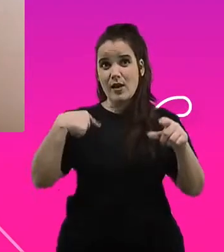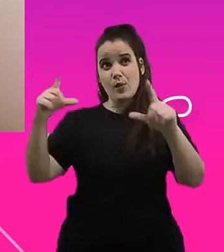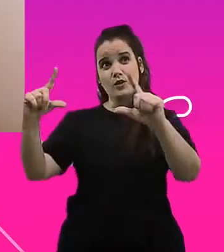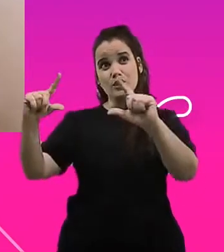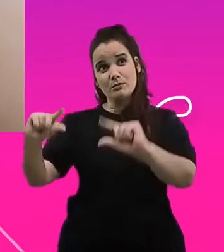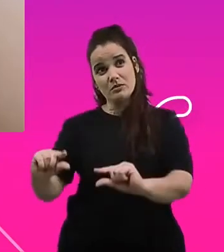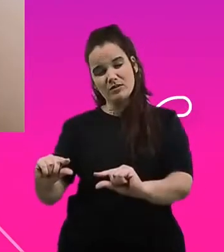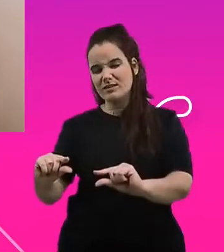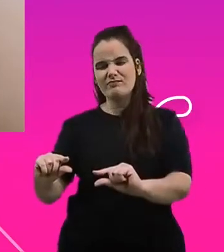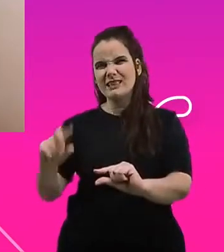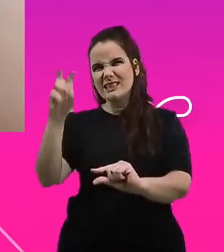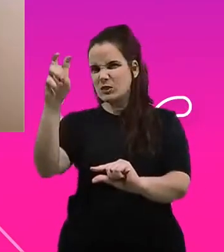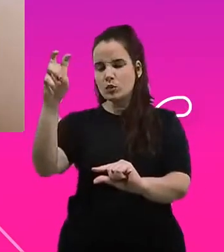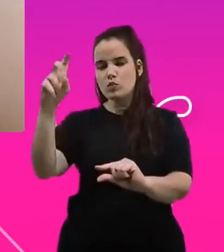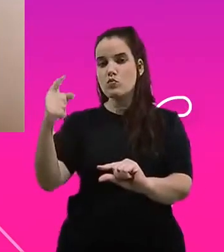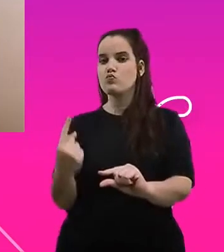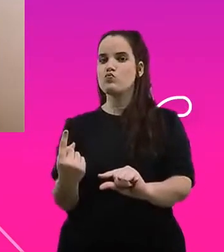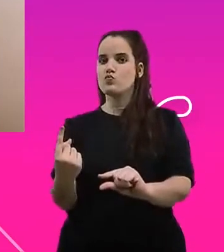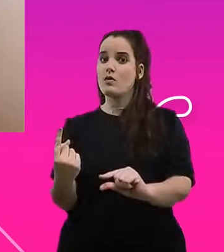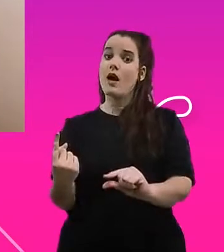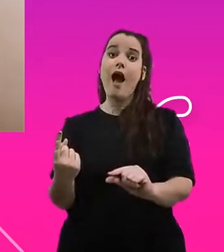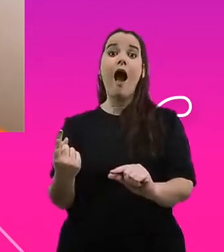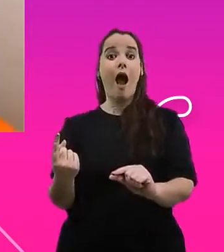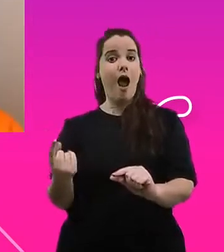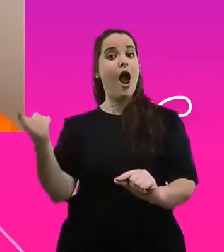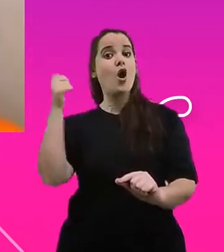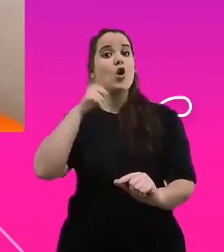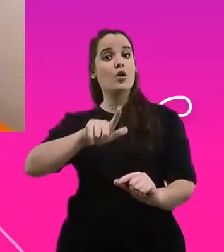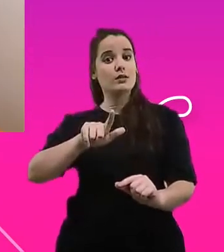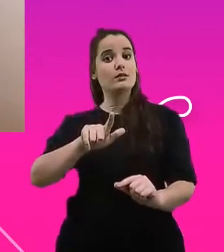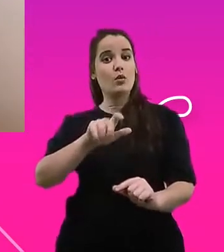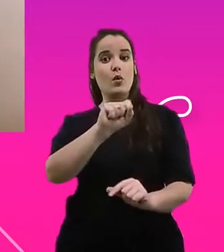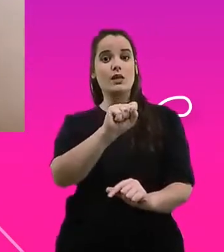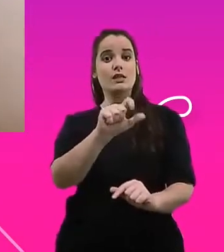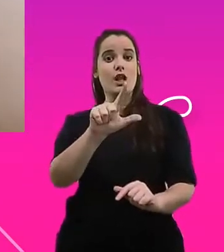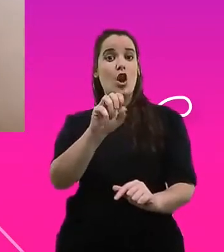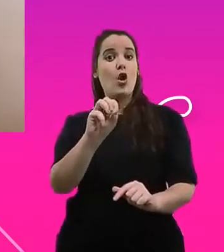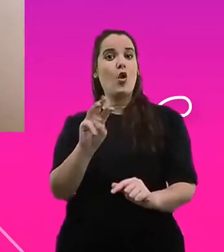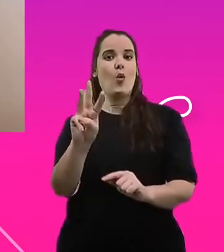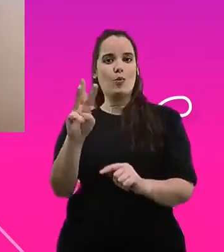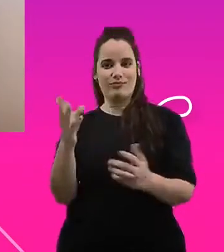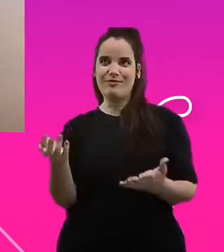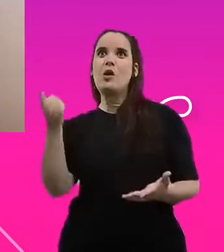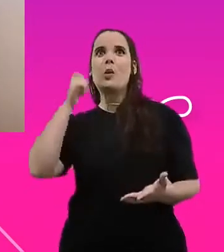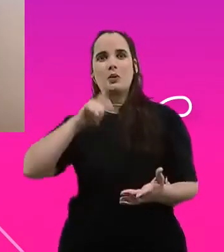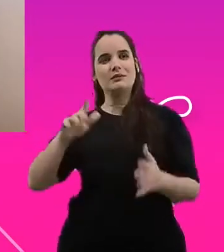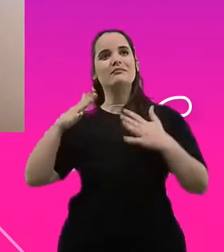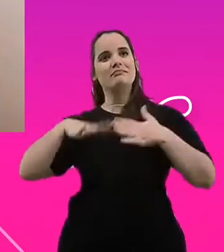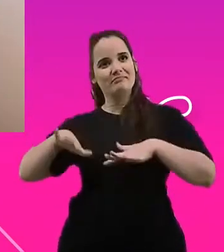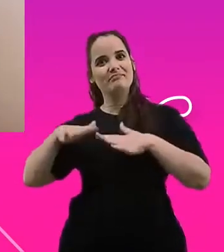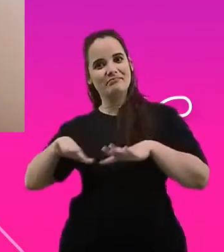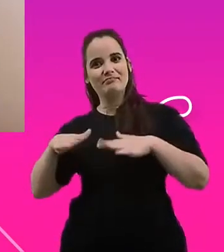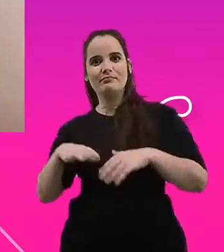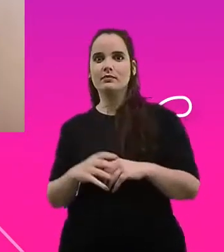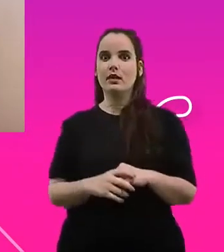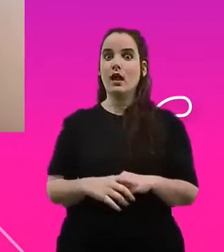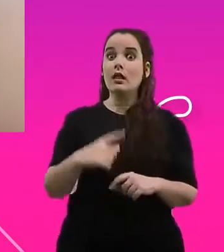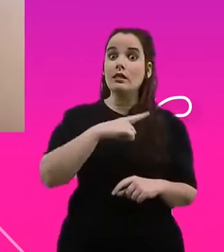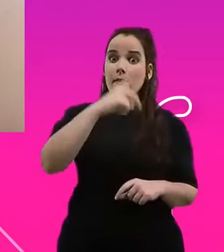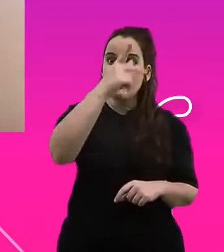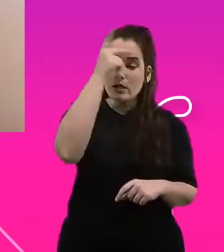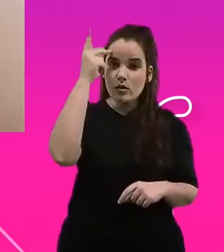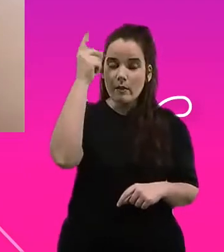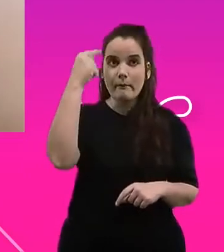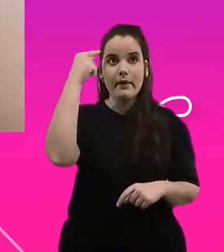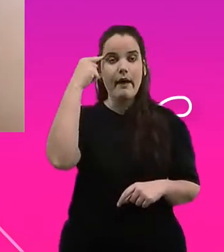mim. Mas talvez uma coisa no dia possa ser muito para a Su, se ela acha que um por semana é o legal para